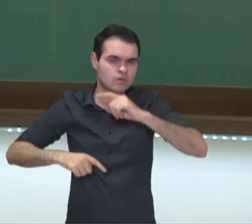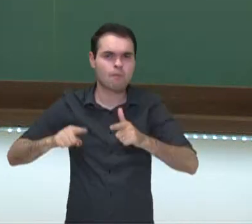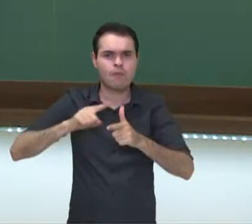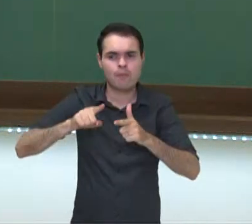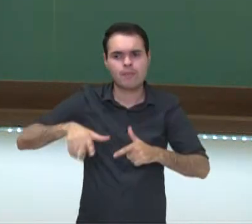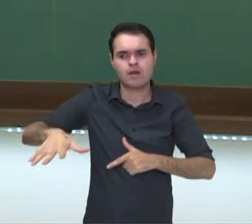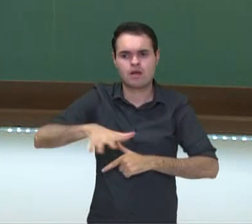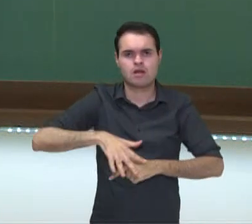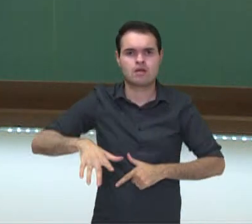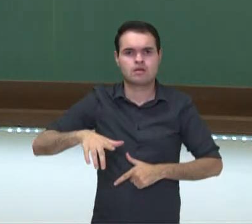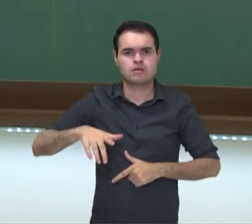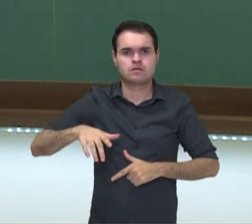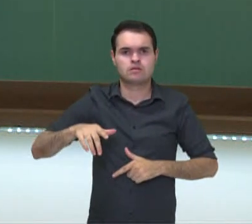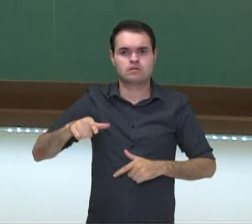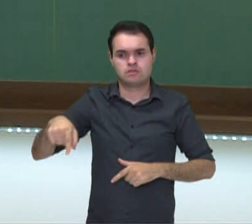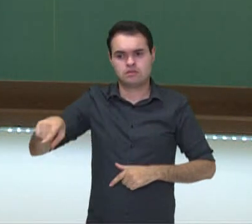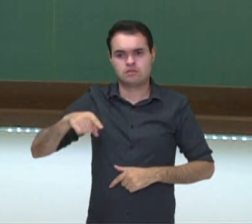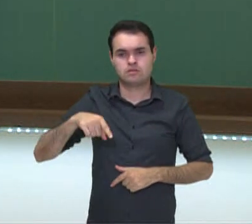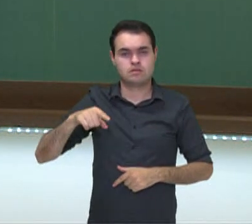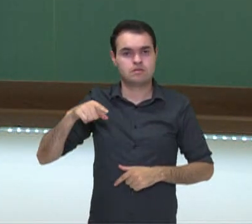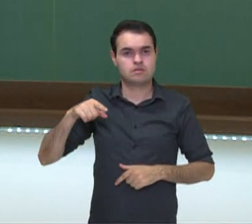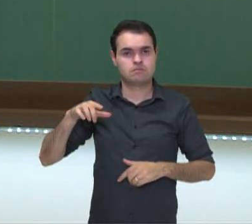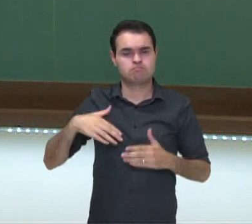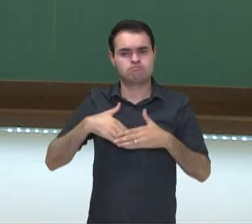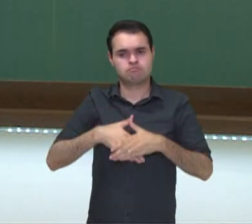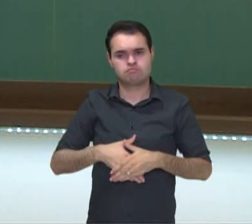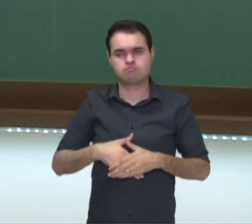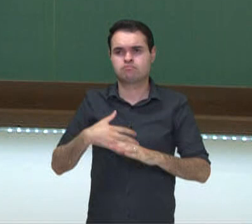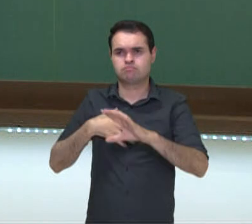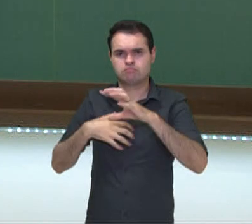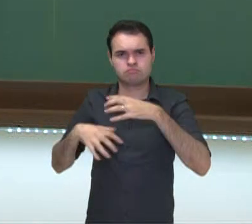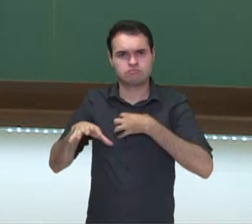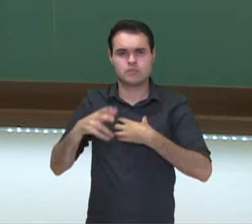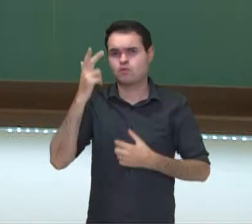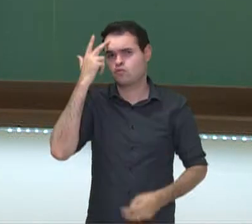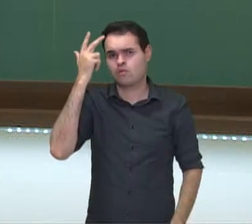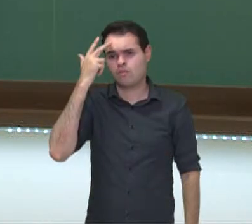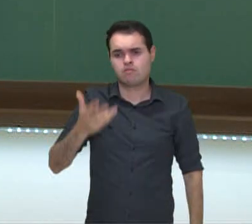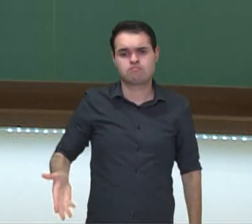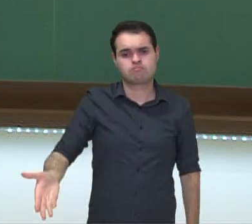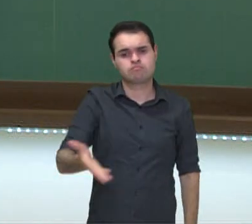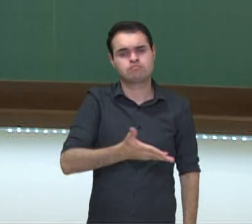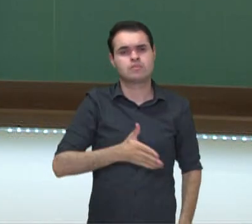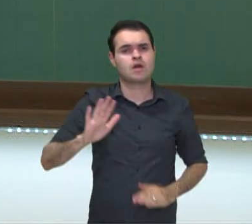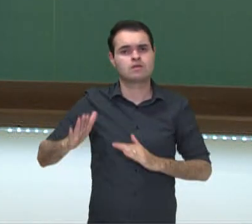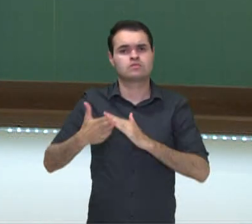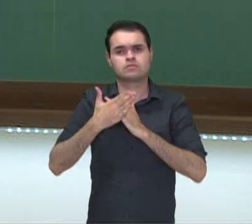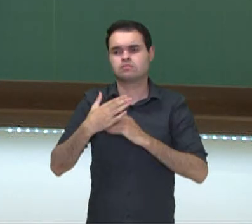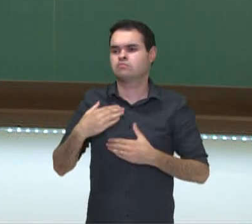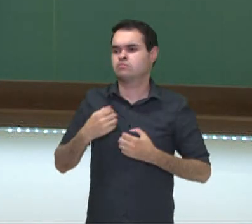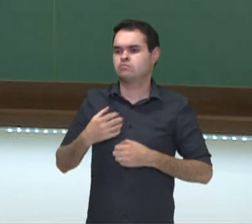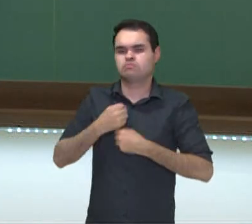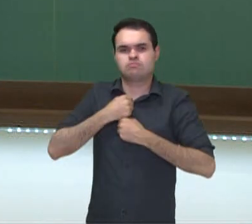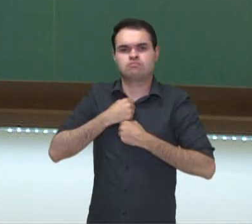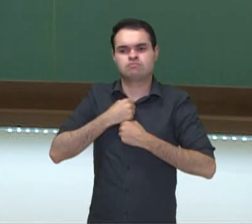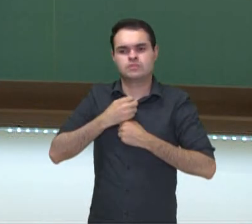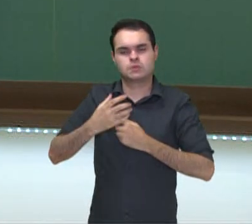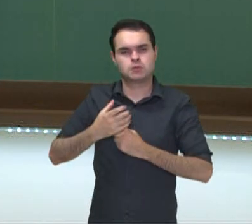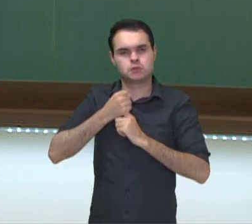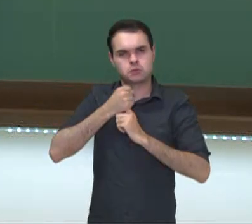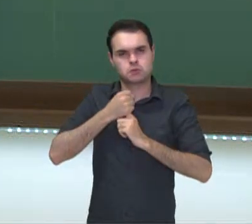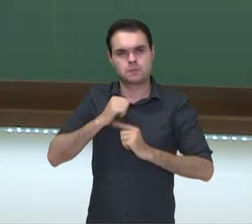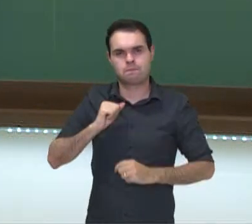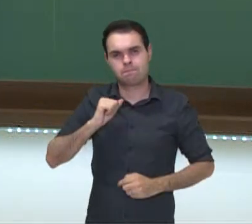E ter essa humildade, essa empatia com o outro é algo importante, nos ajuda e nos dá uma